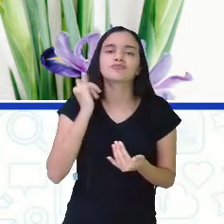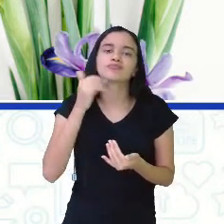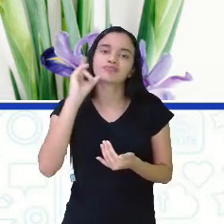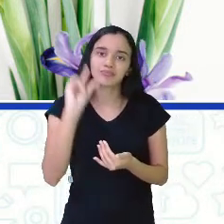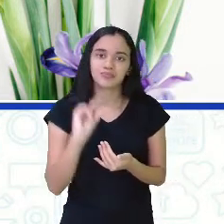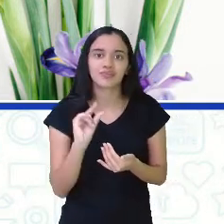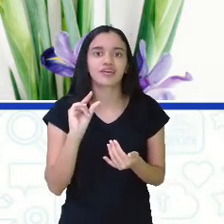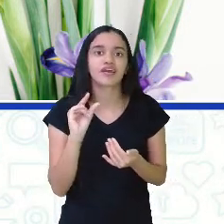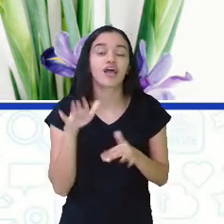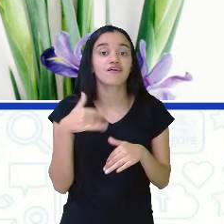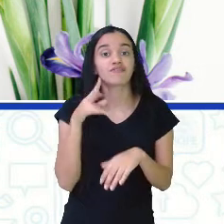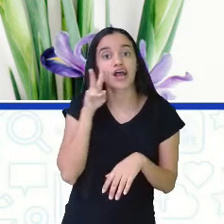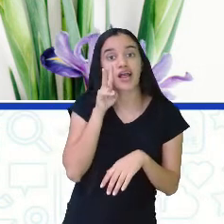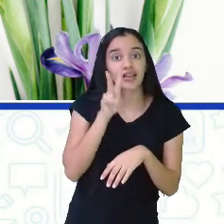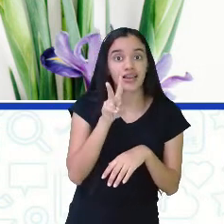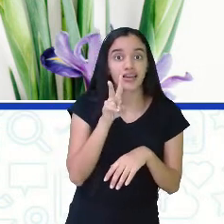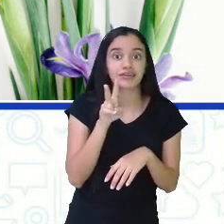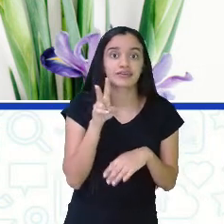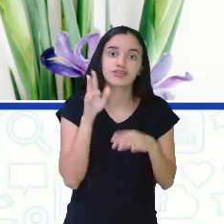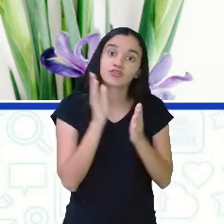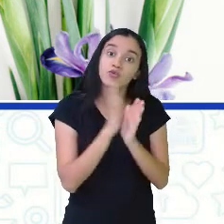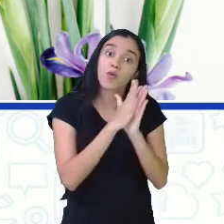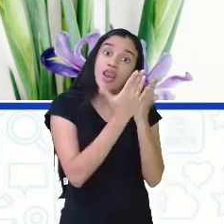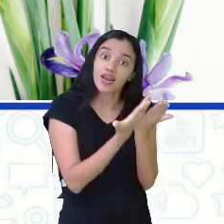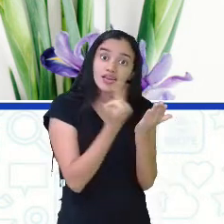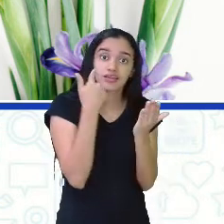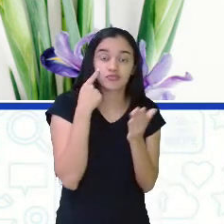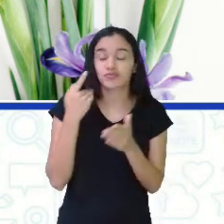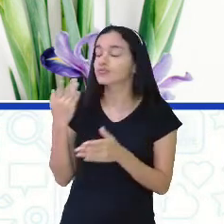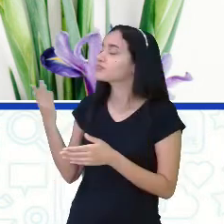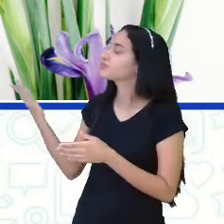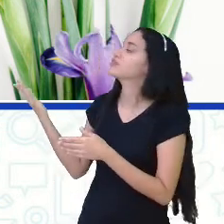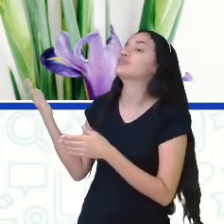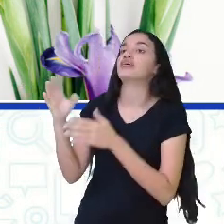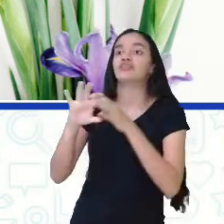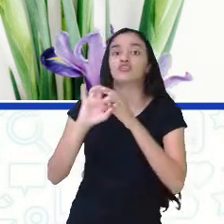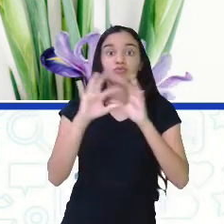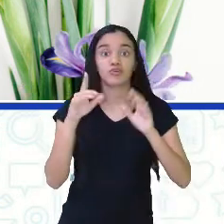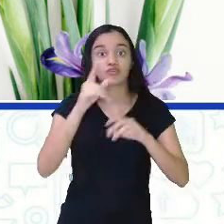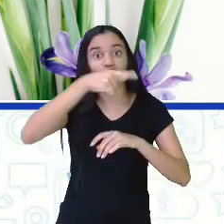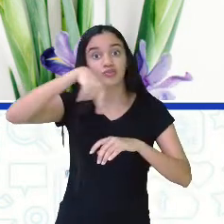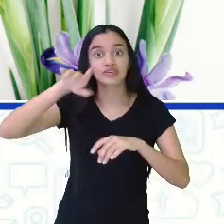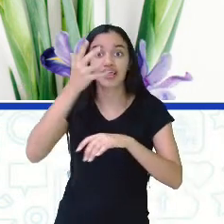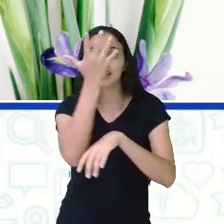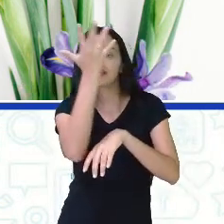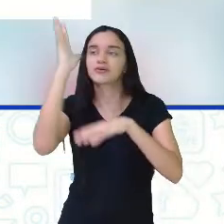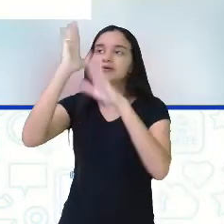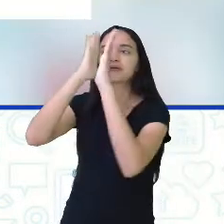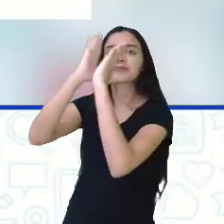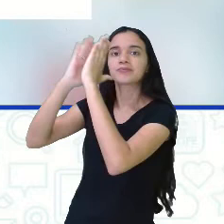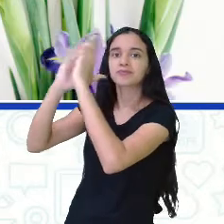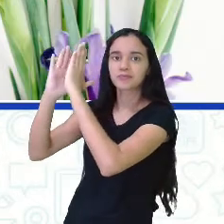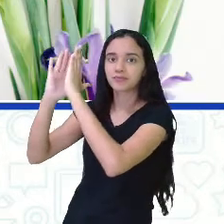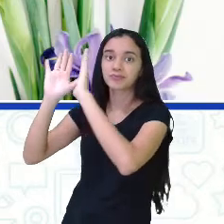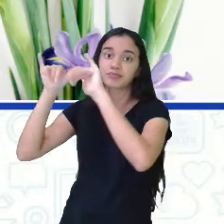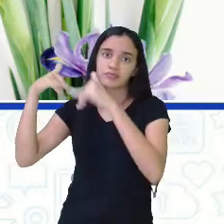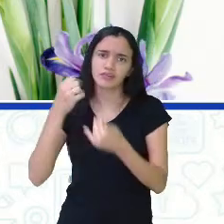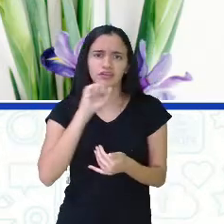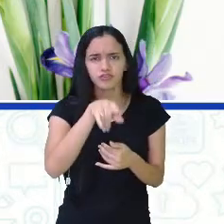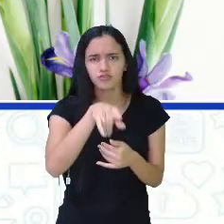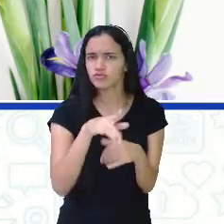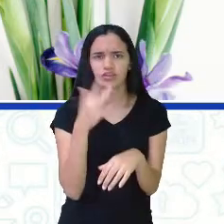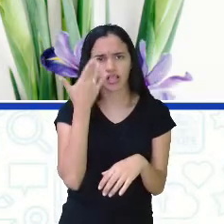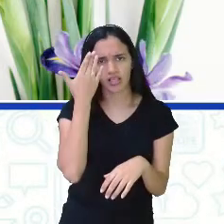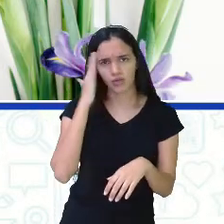vai ler alguns microcontos desse livro Papum, que está disponível para vocês na Árvore dos Livros. E se vocês